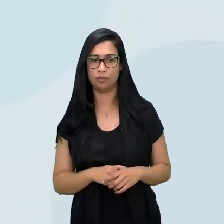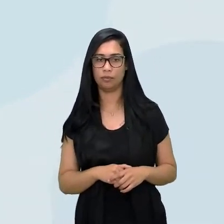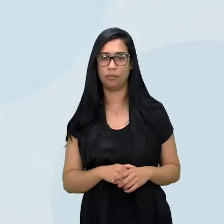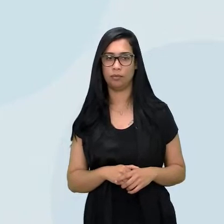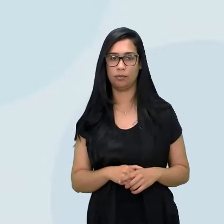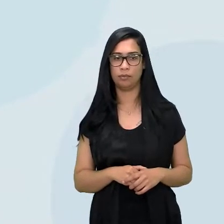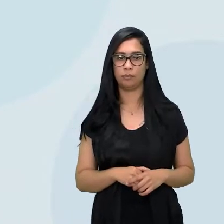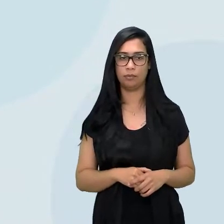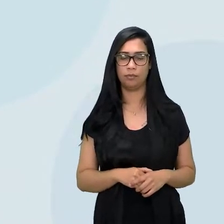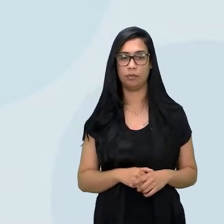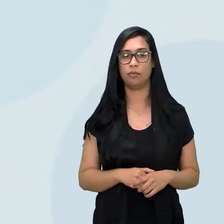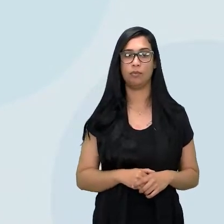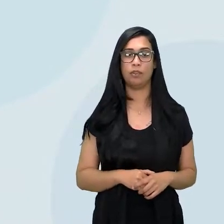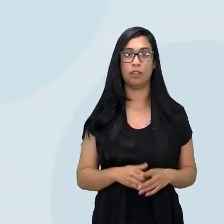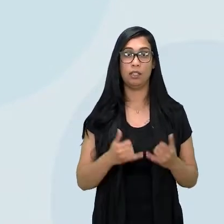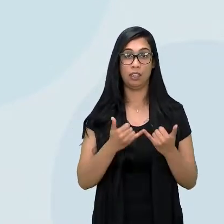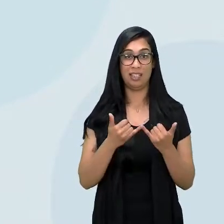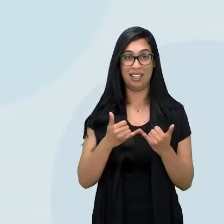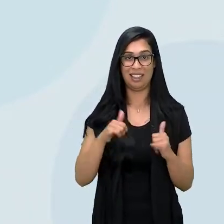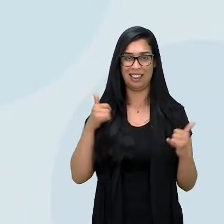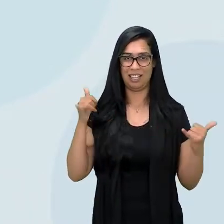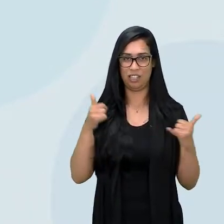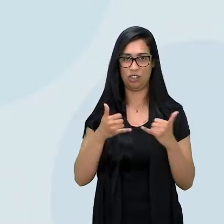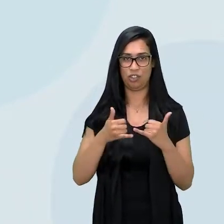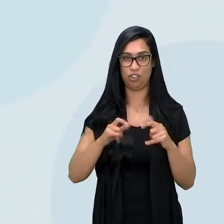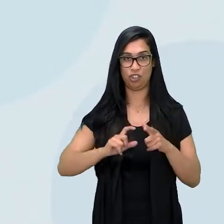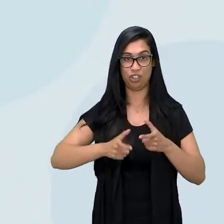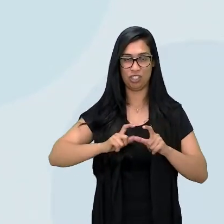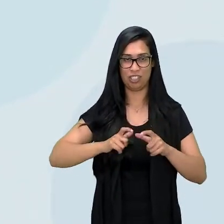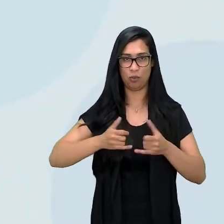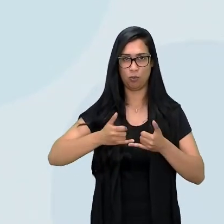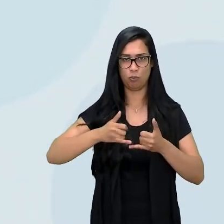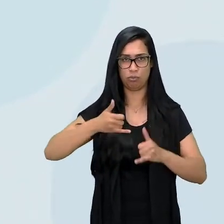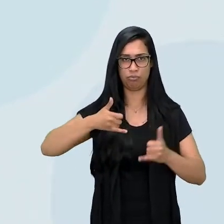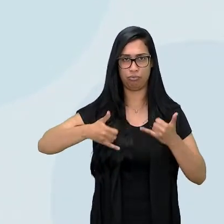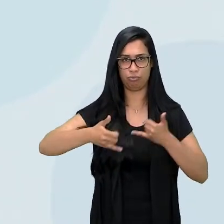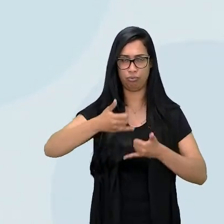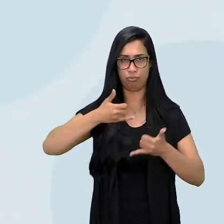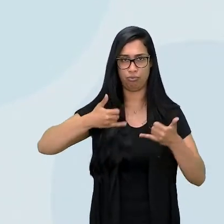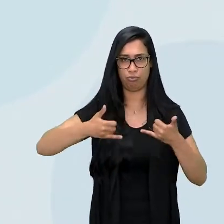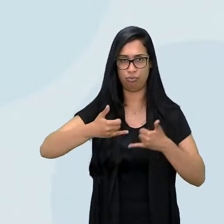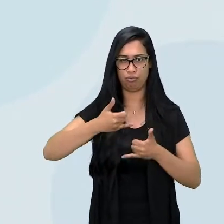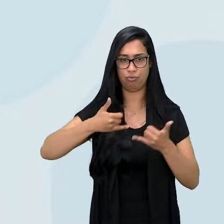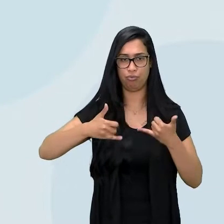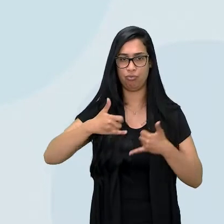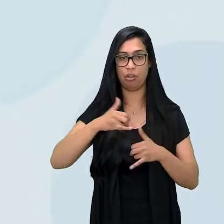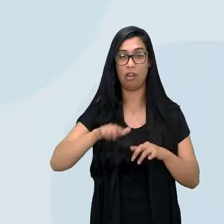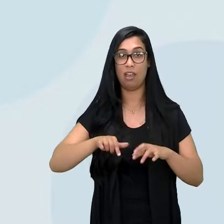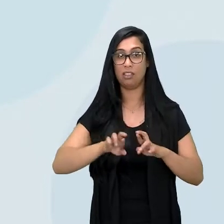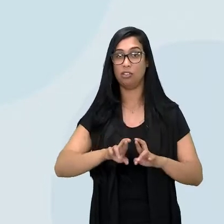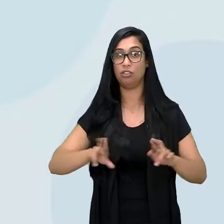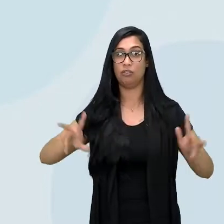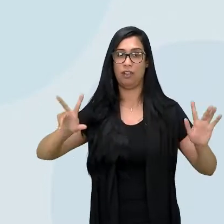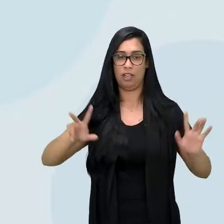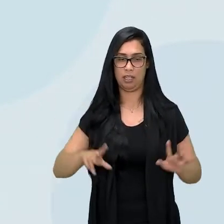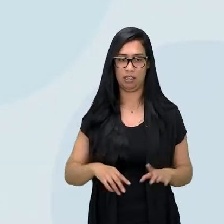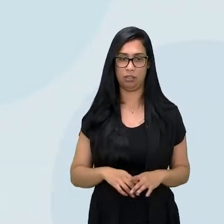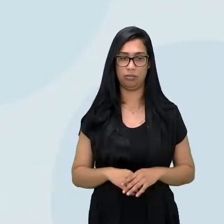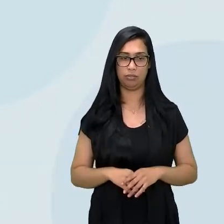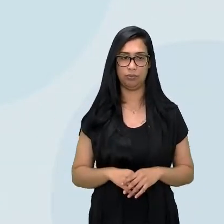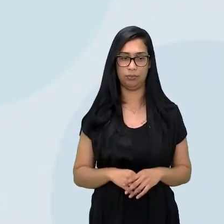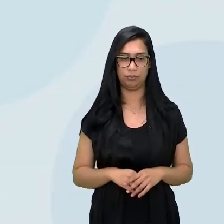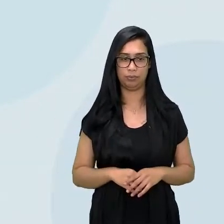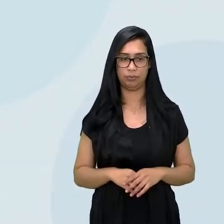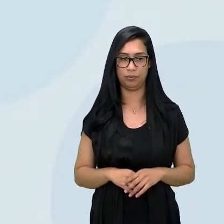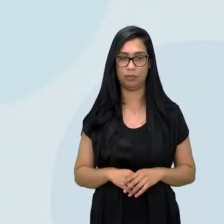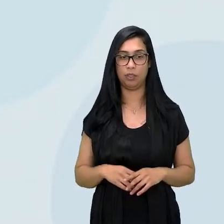energia elétrica, nós temos uma unidade de medida um pouco diferente, né? Então, vamos ver isso, ó. A outra definição é que